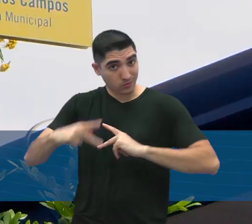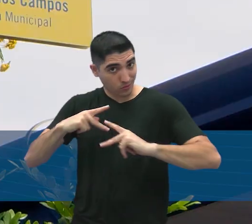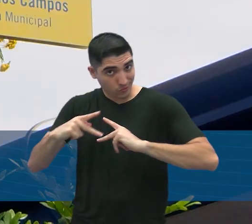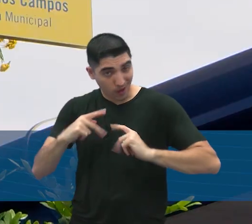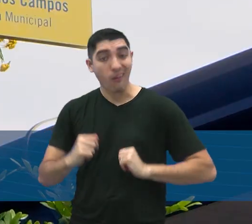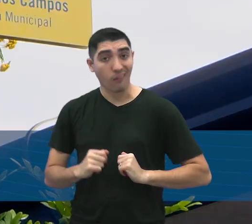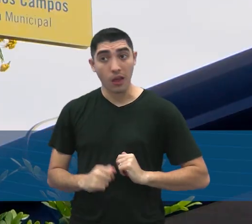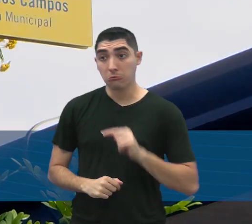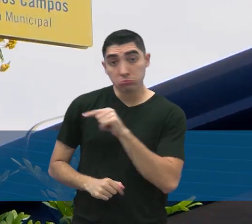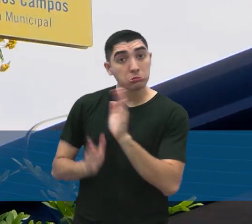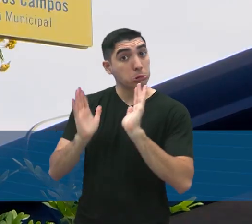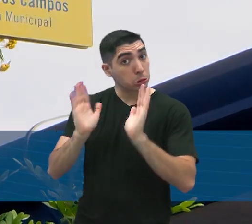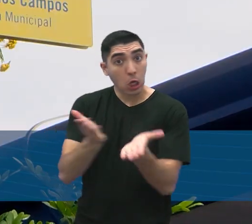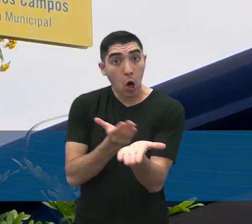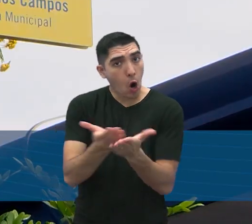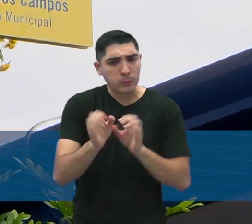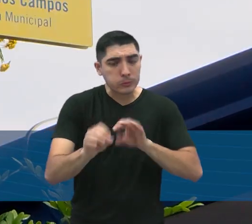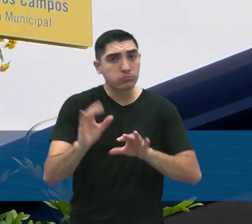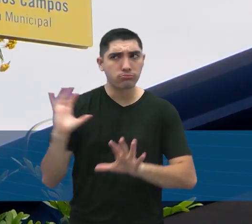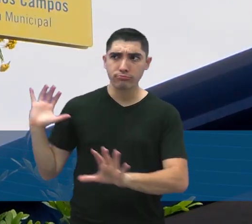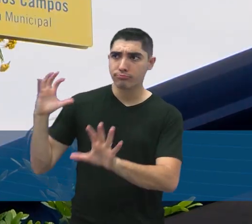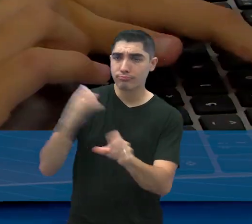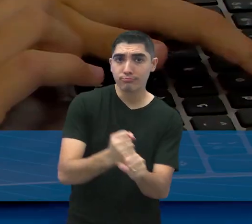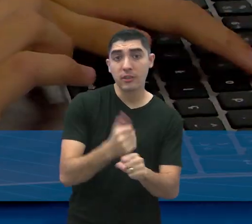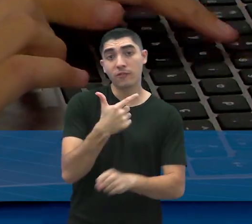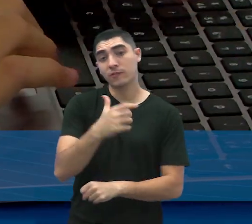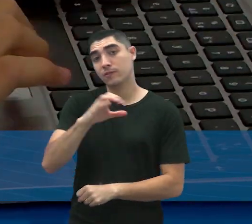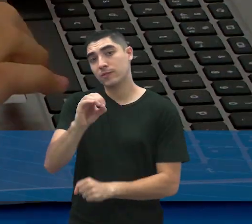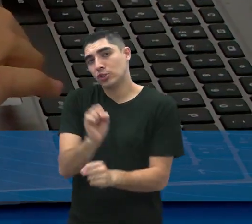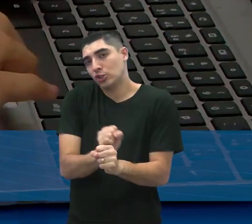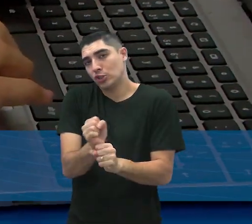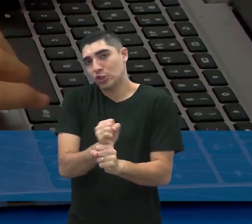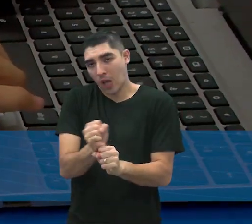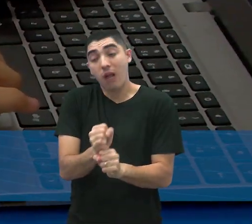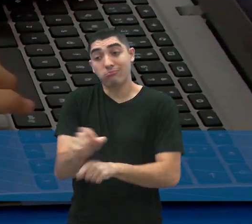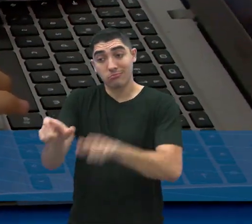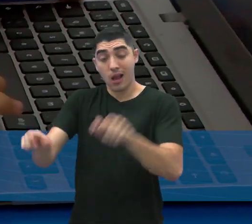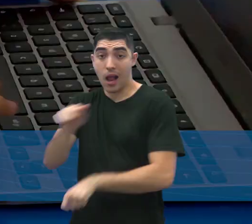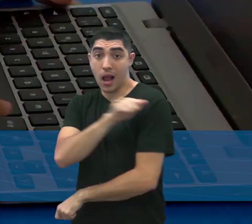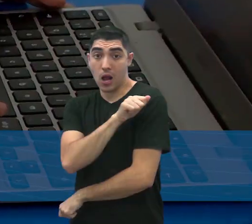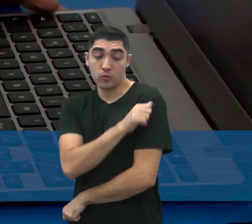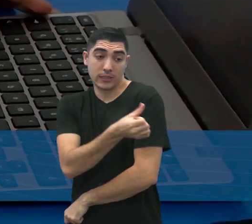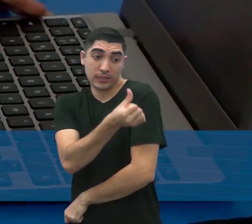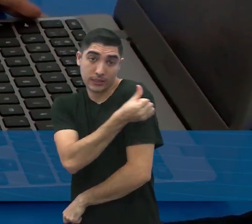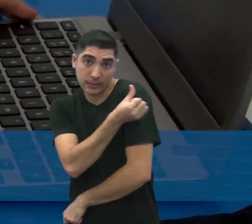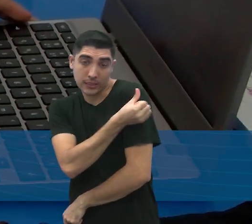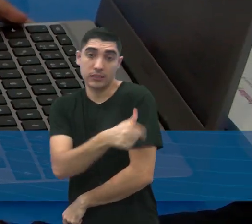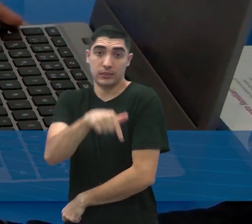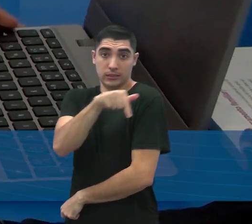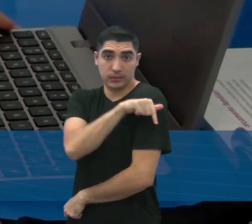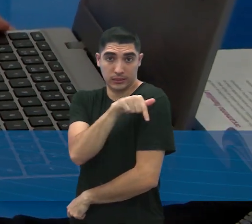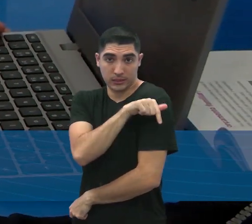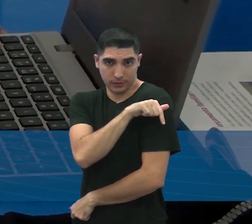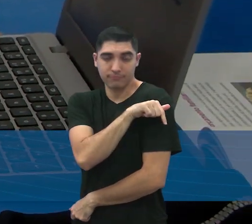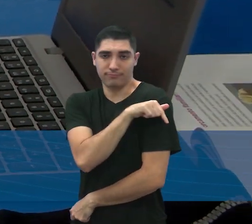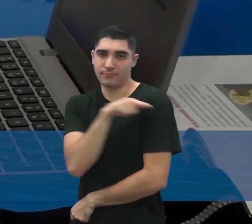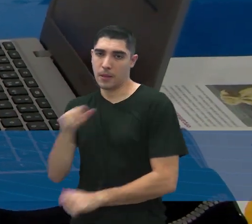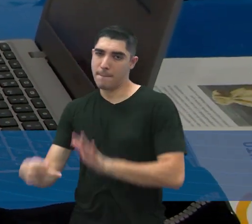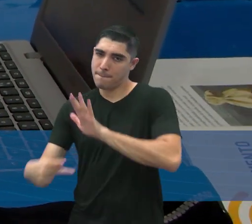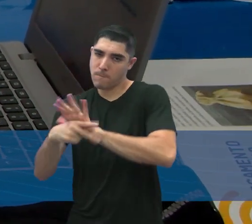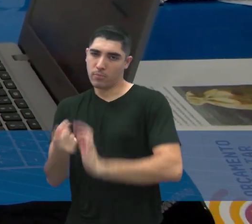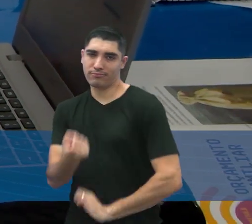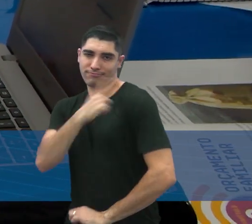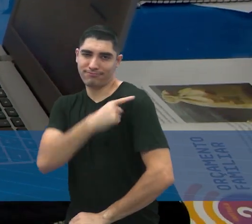dos Campos já são realidade há quase 20 anos, para alunos do 6º e 7º ano do ensino fundamental. Além